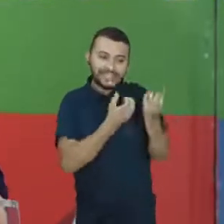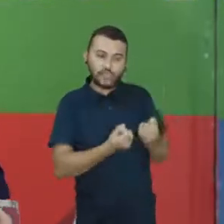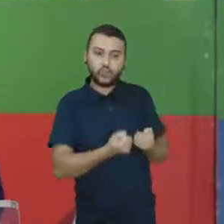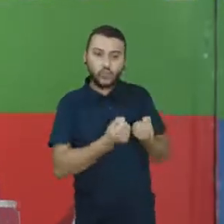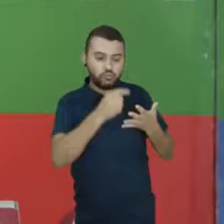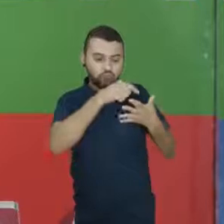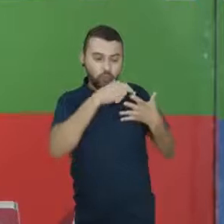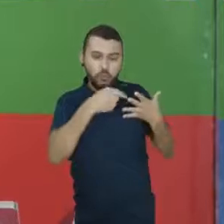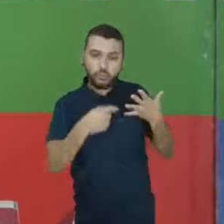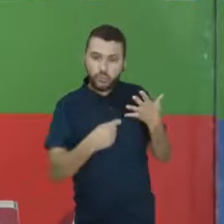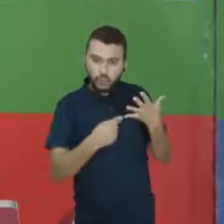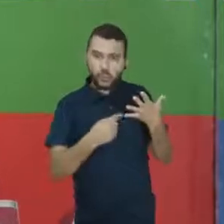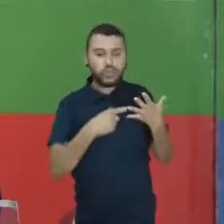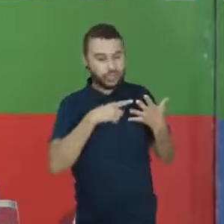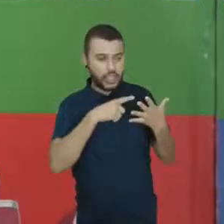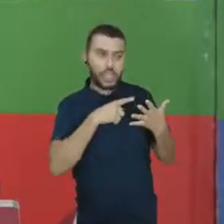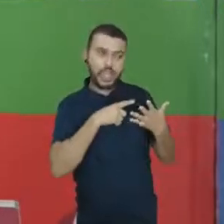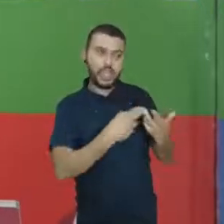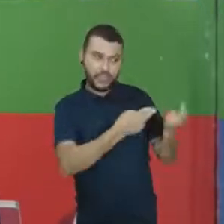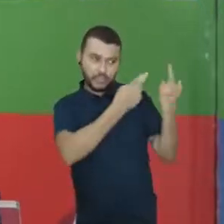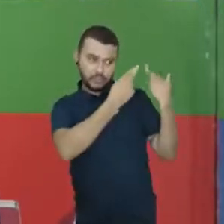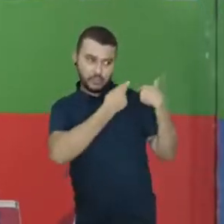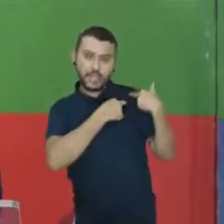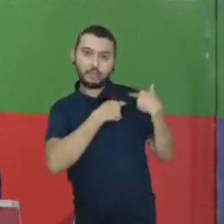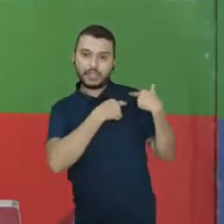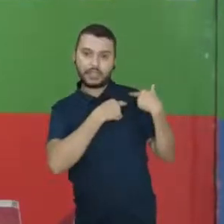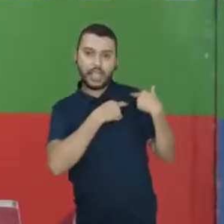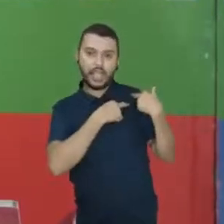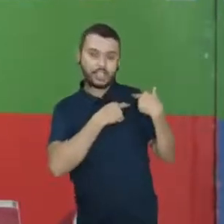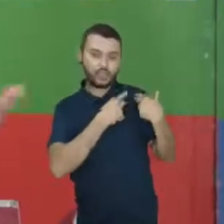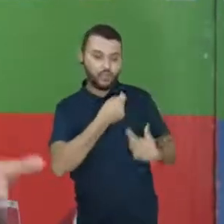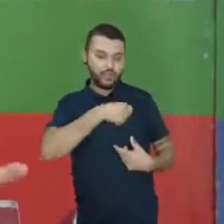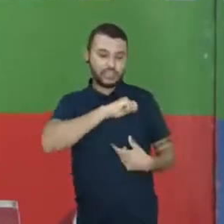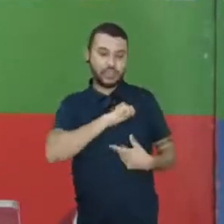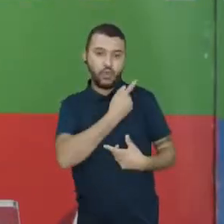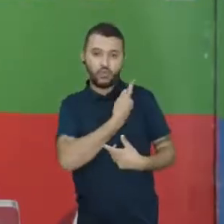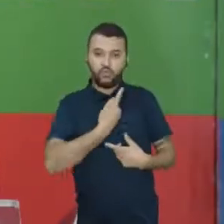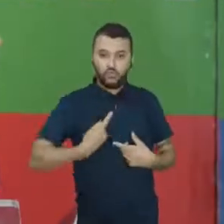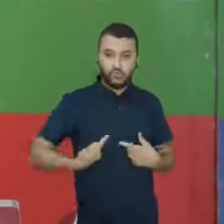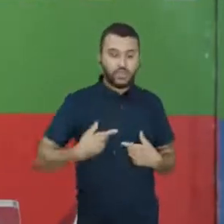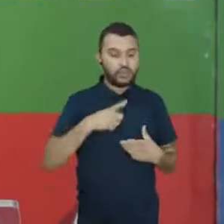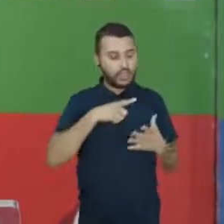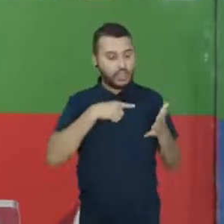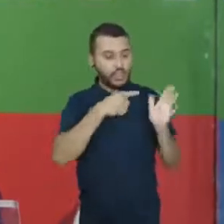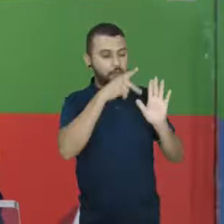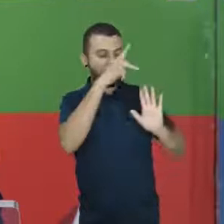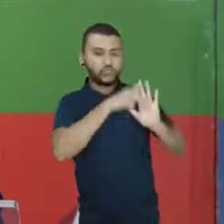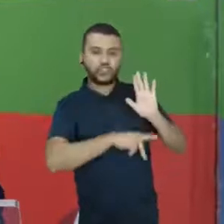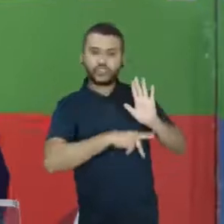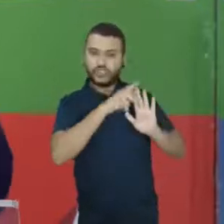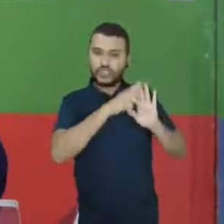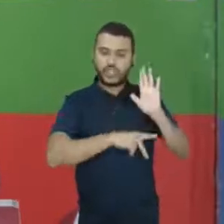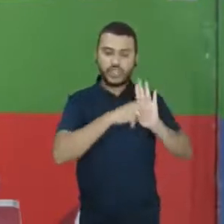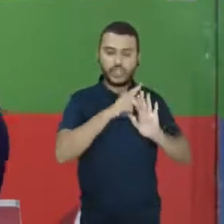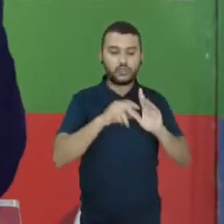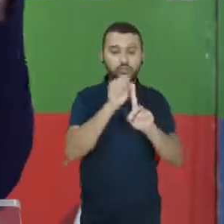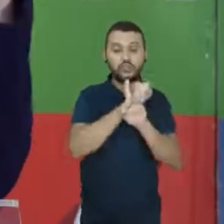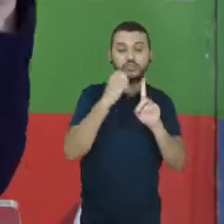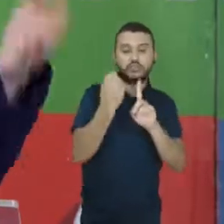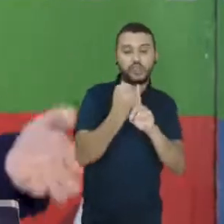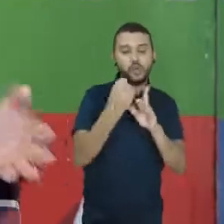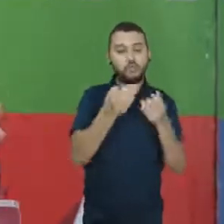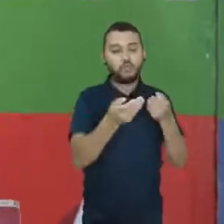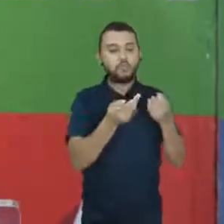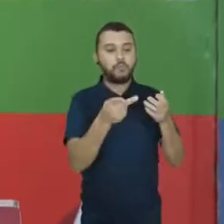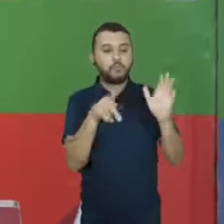toda a responsabilidade fiscal que o momento exige, as nossas propostas sociais, na área da educação, um olhar especial